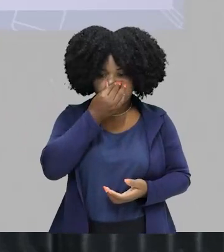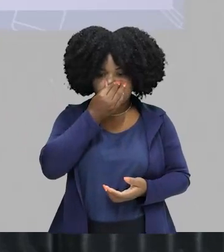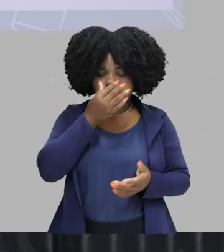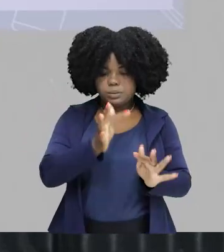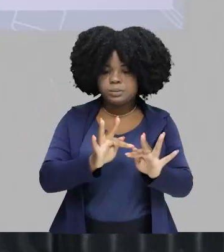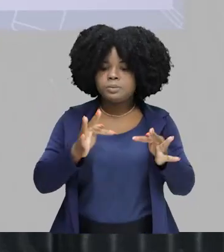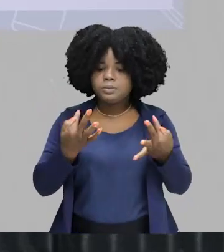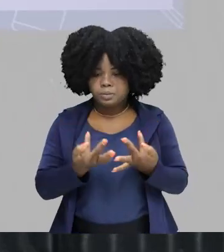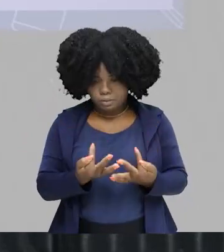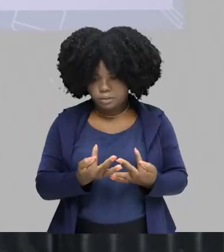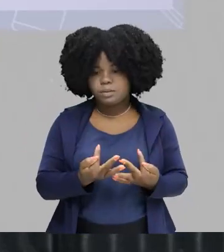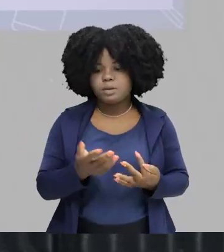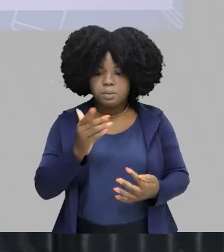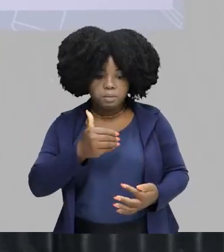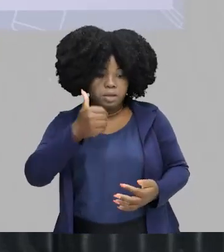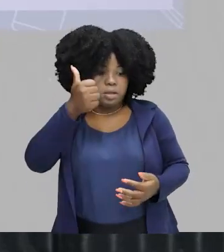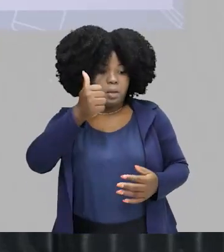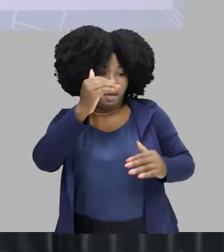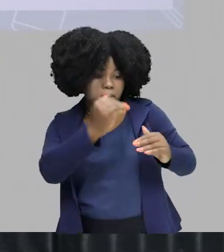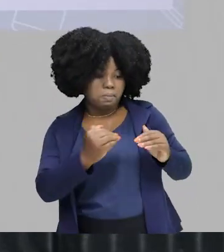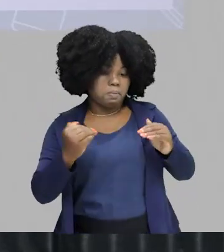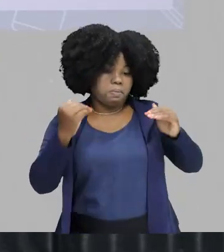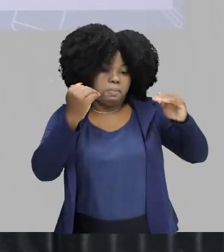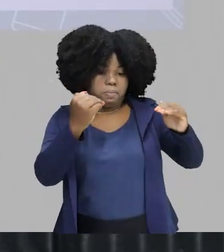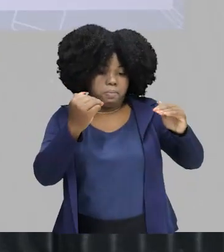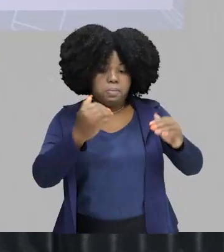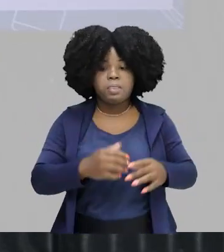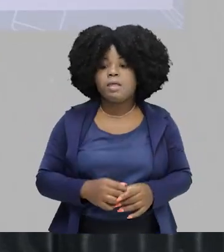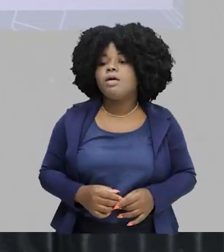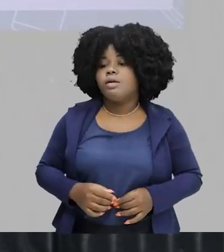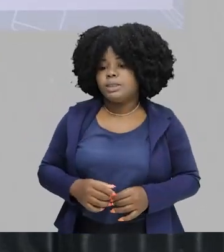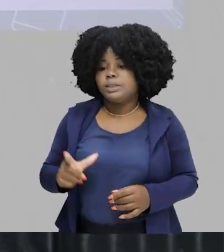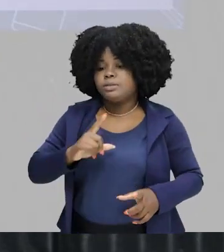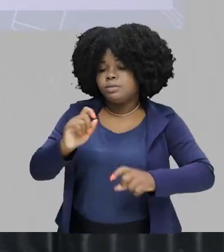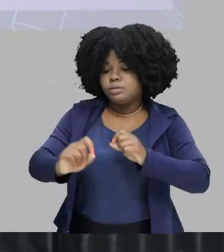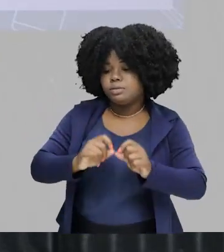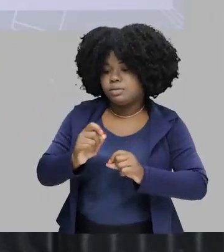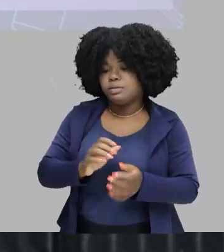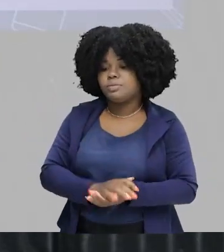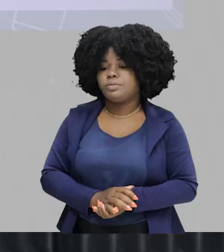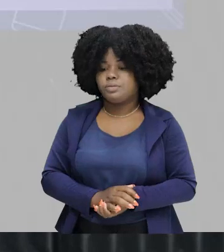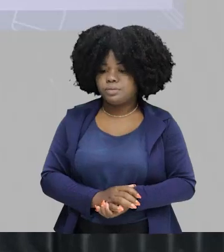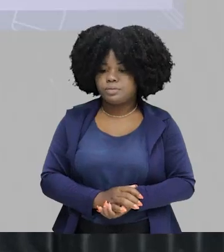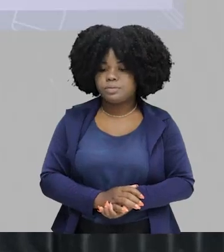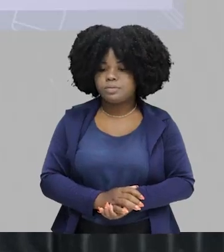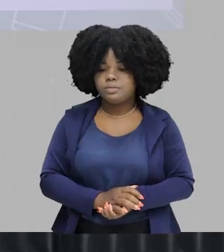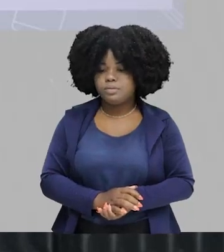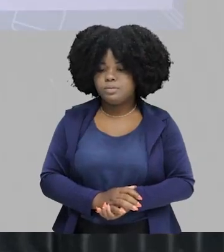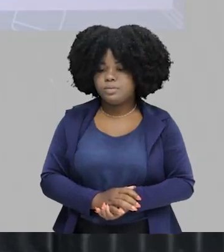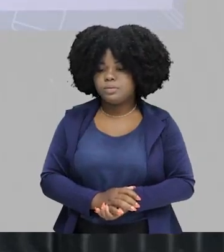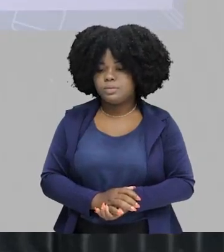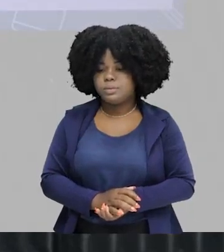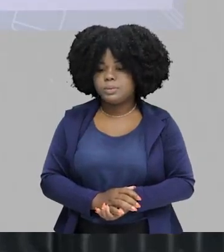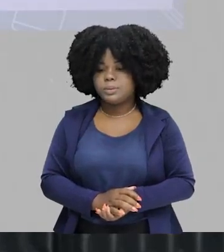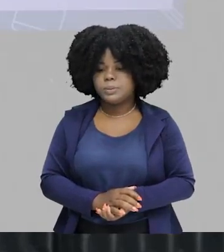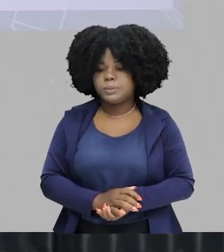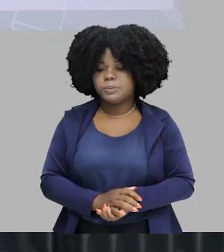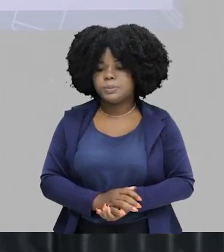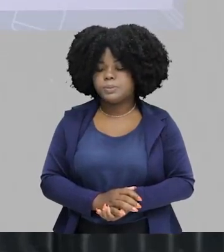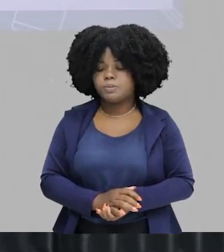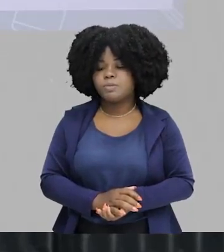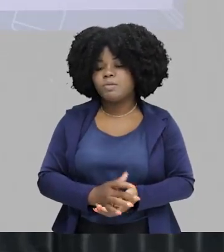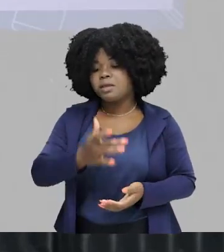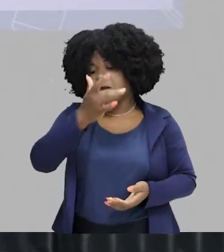mais privilegiados, desfrutando de um volume desproporcional de propriedade. Olha só,